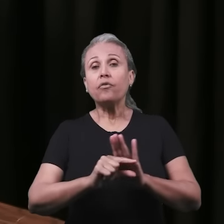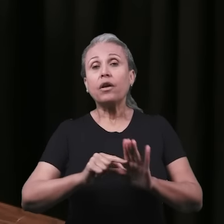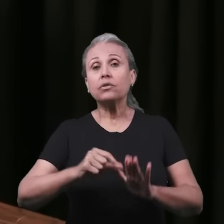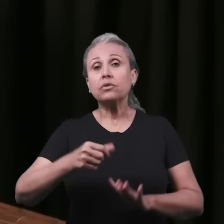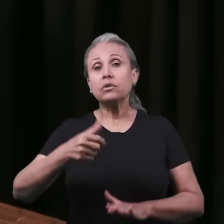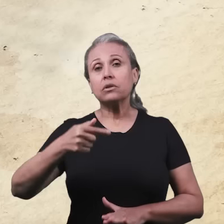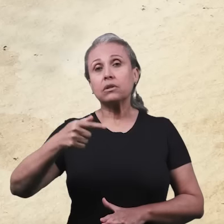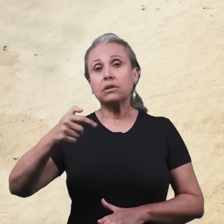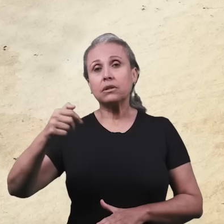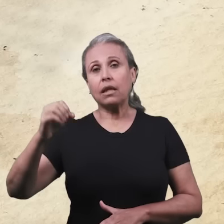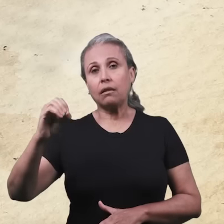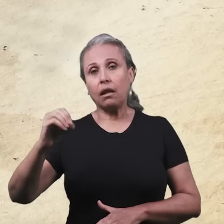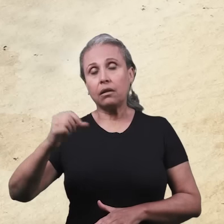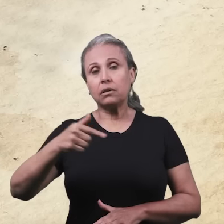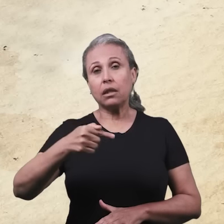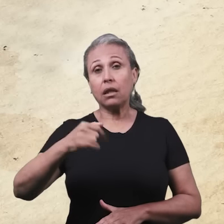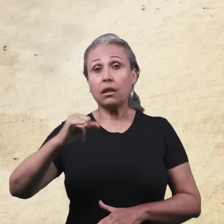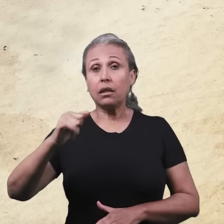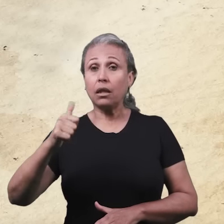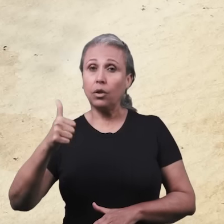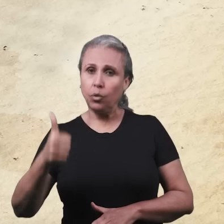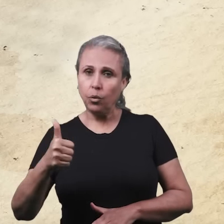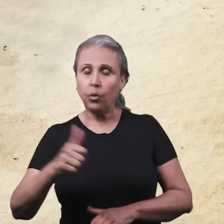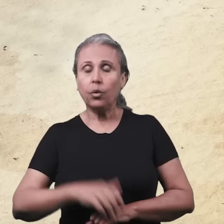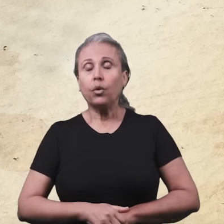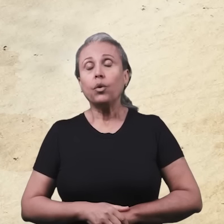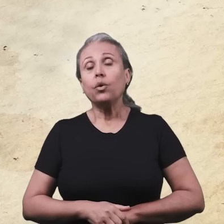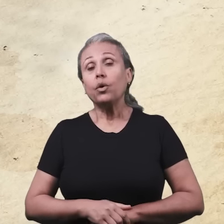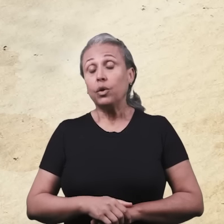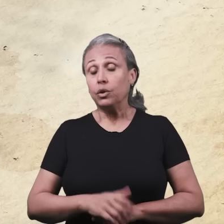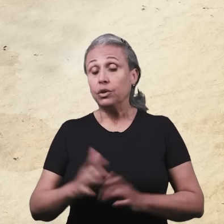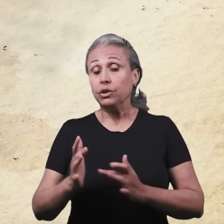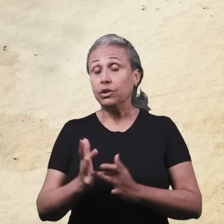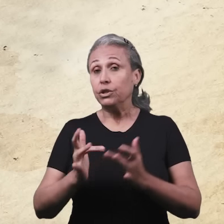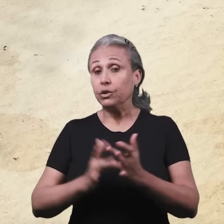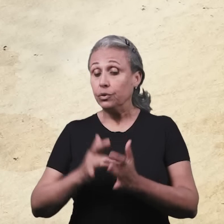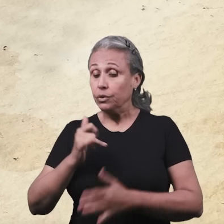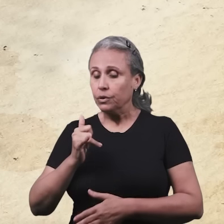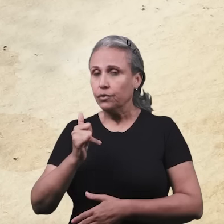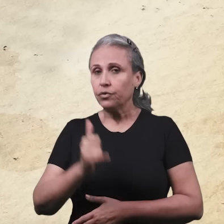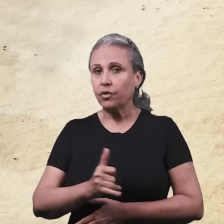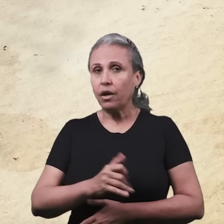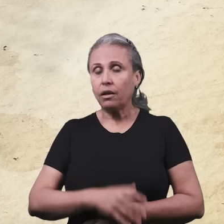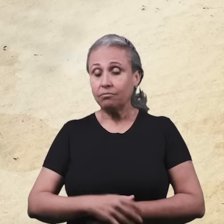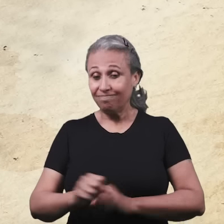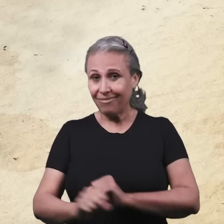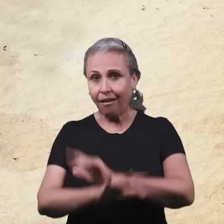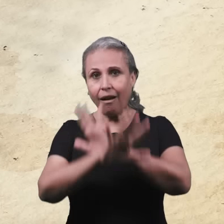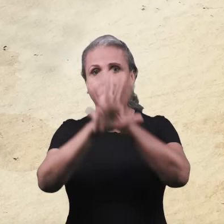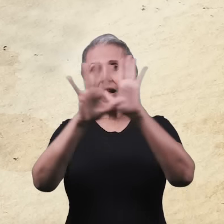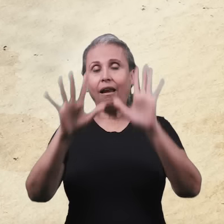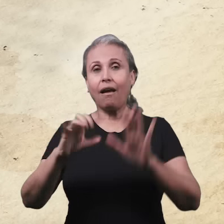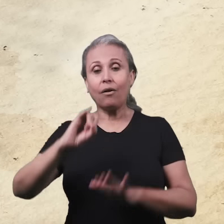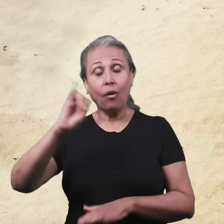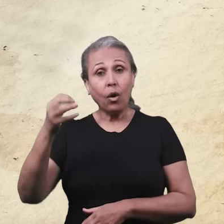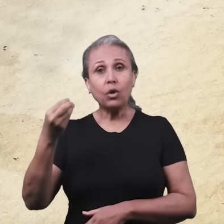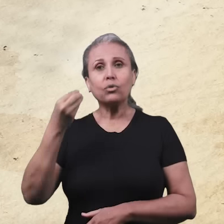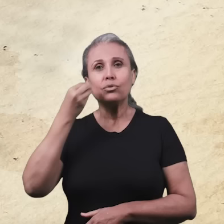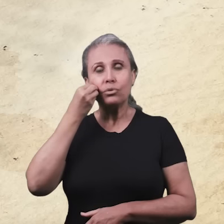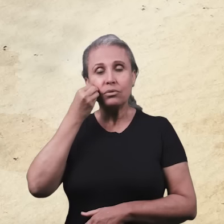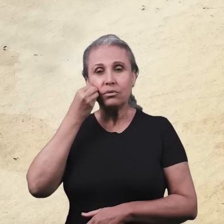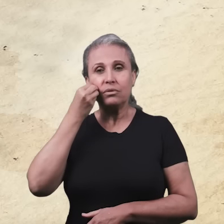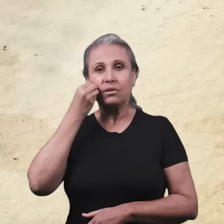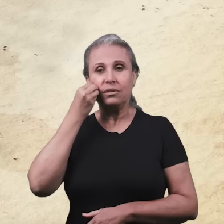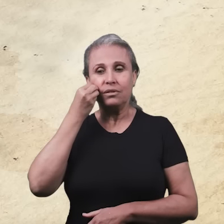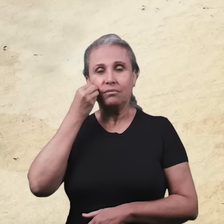71, em sequência, o Senhor Jesus ele fala de forma muito clara que Judas o